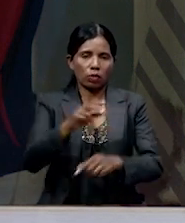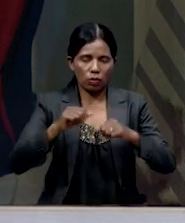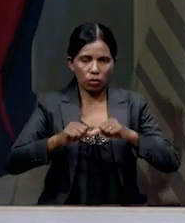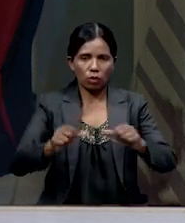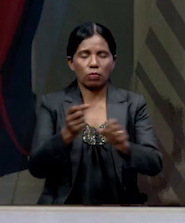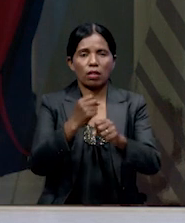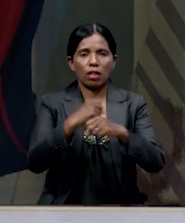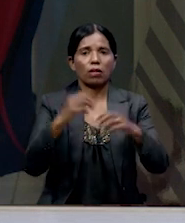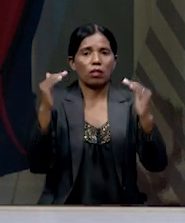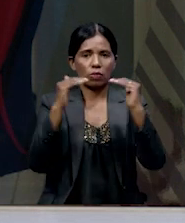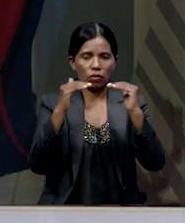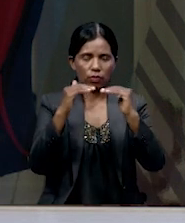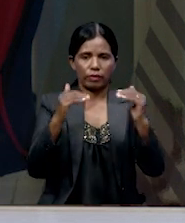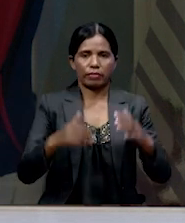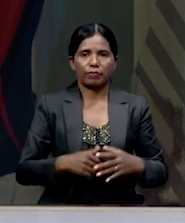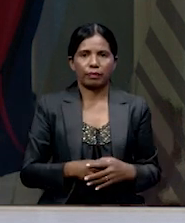diálogo.